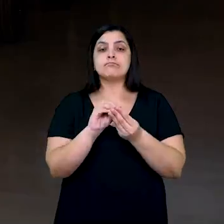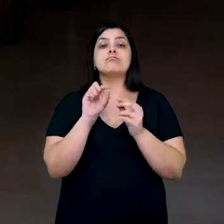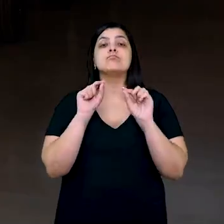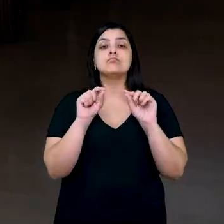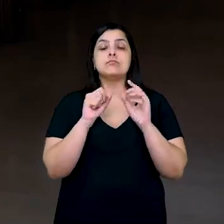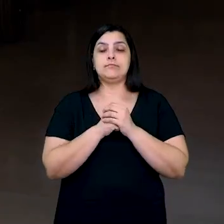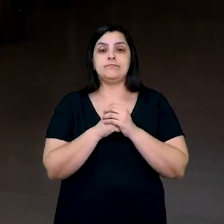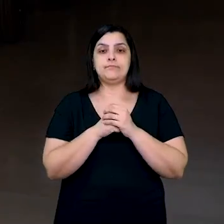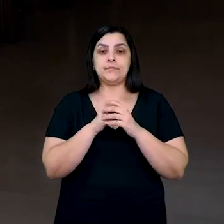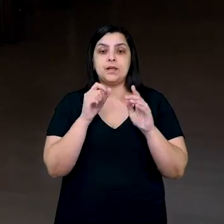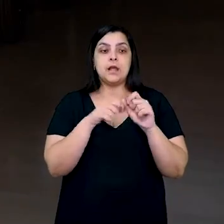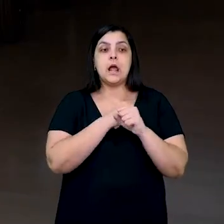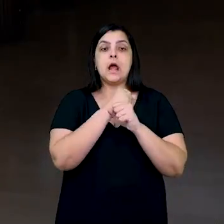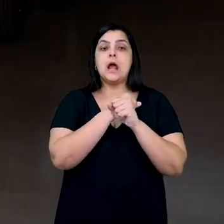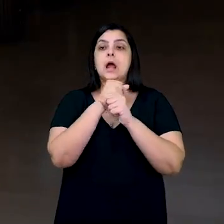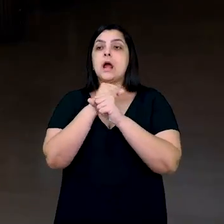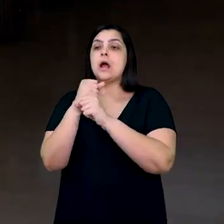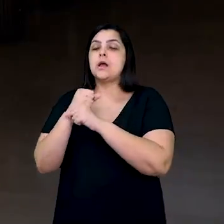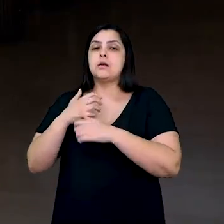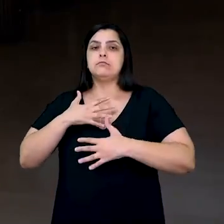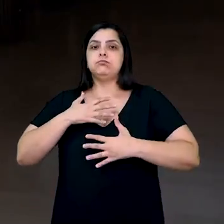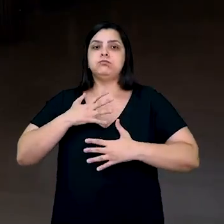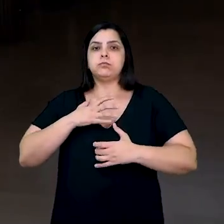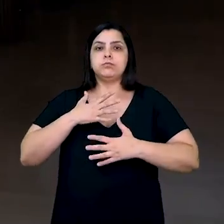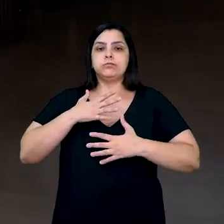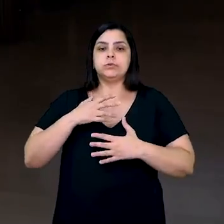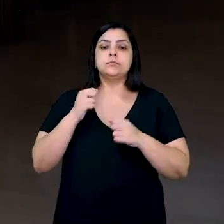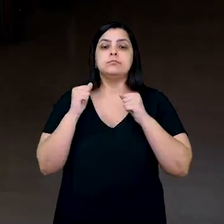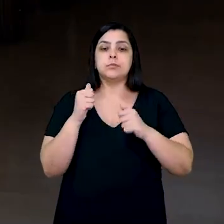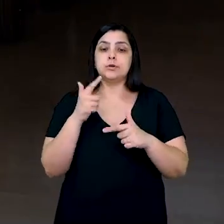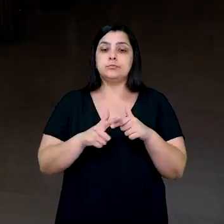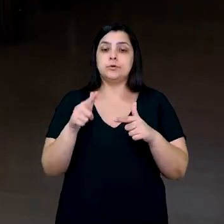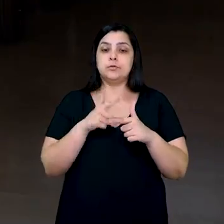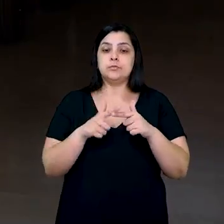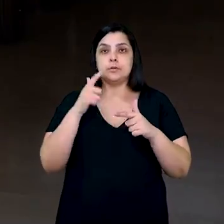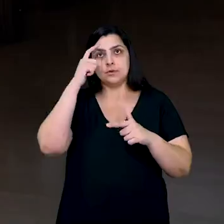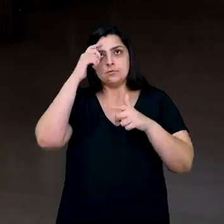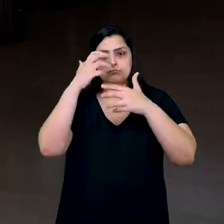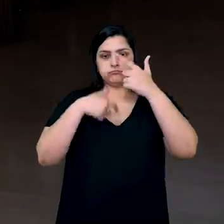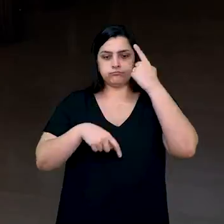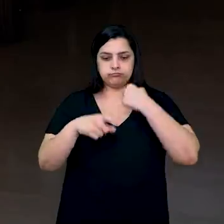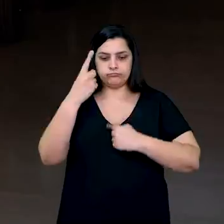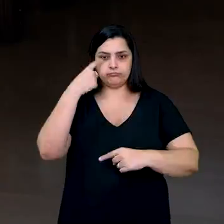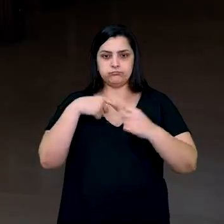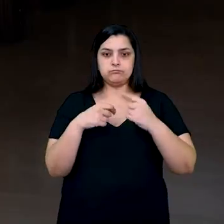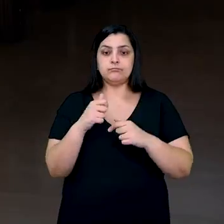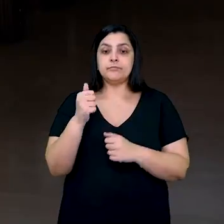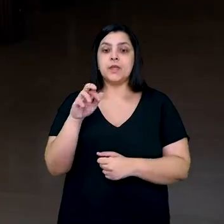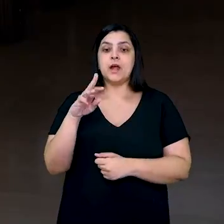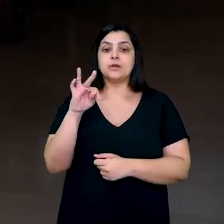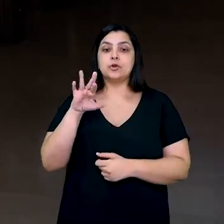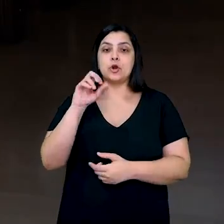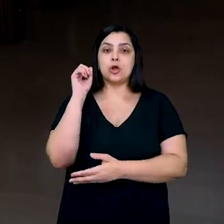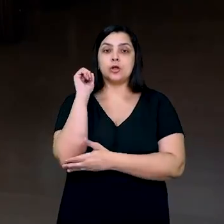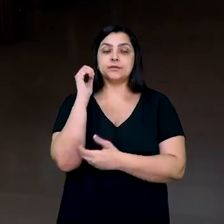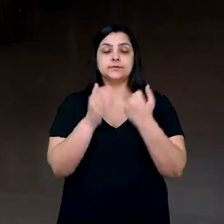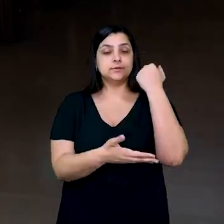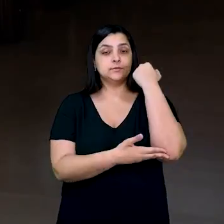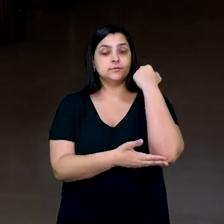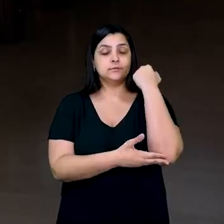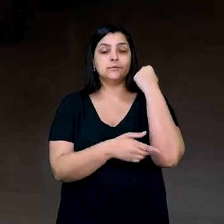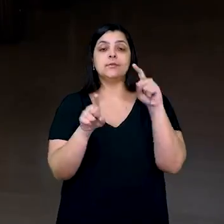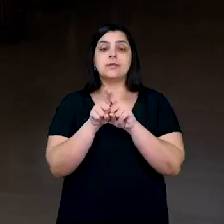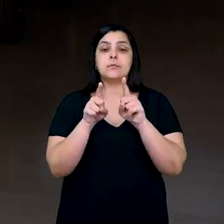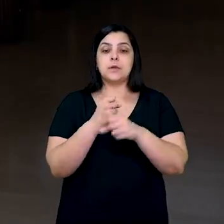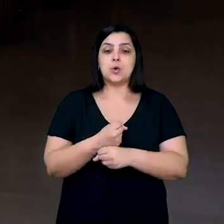que a exposição prolongada às vibrações mecânicas poderia causar problemas no sistema nervoso, artrose dos